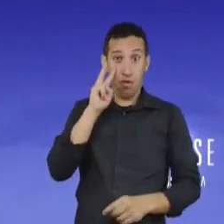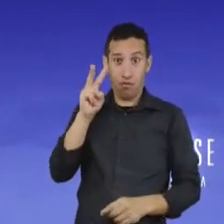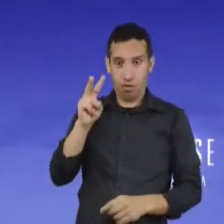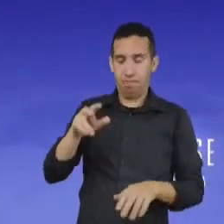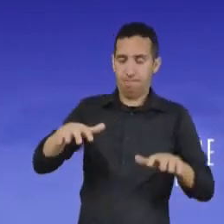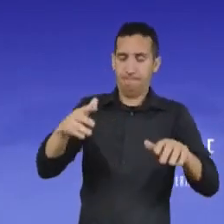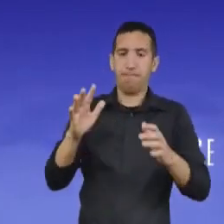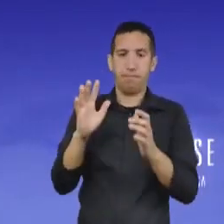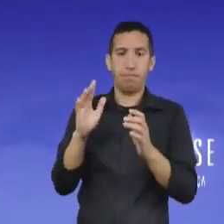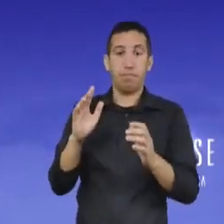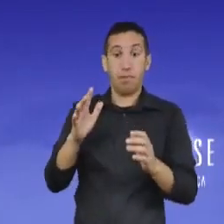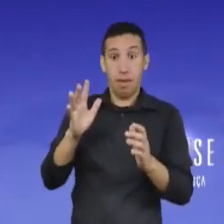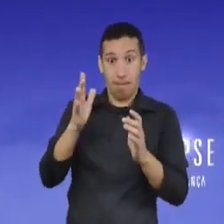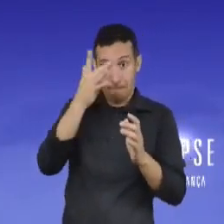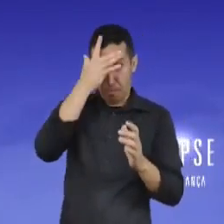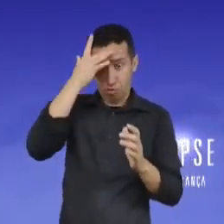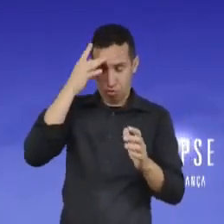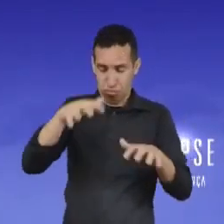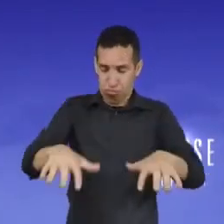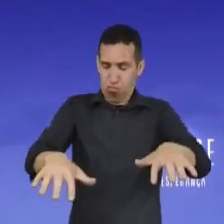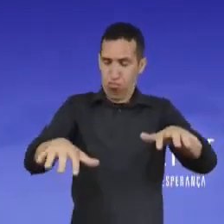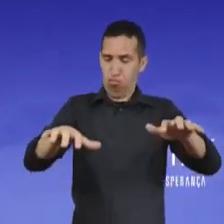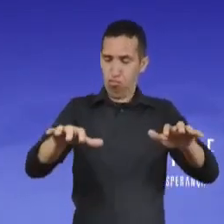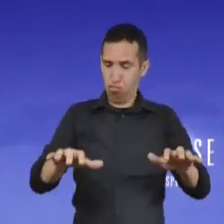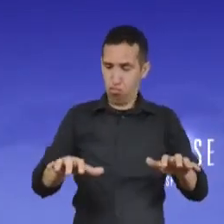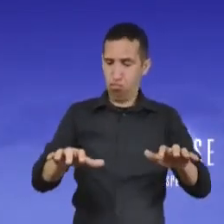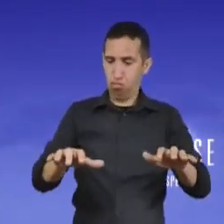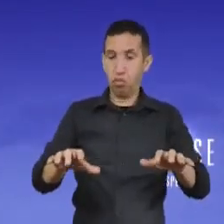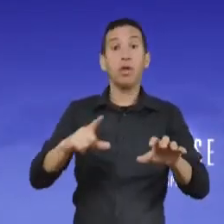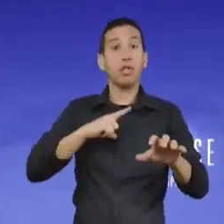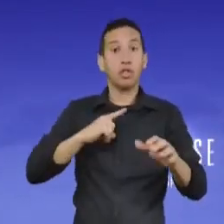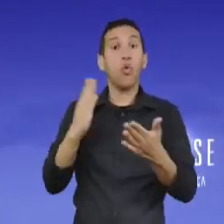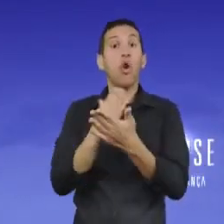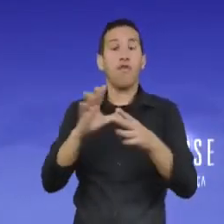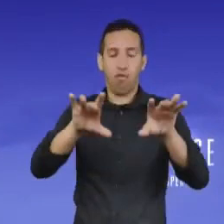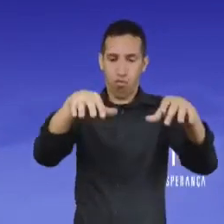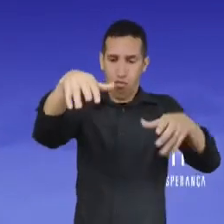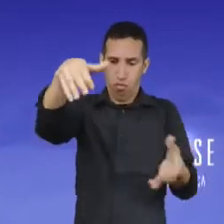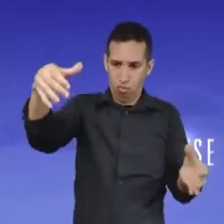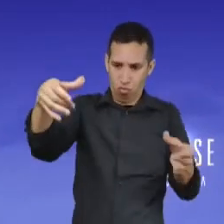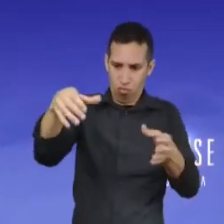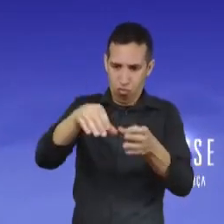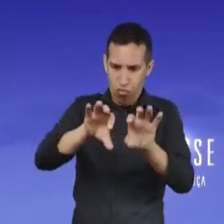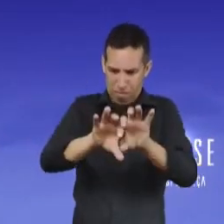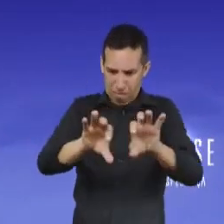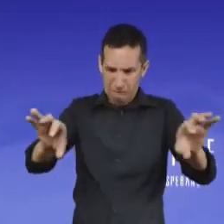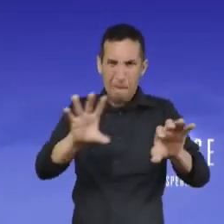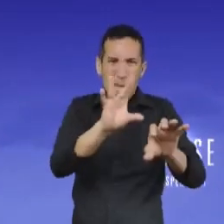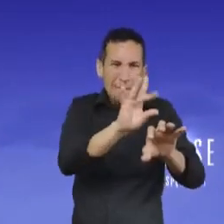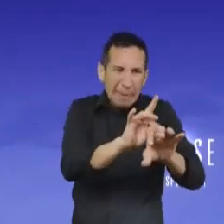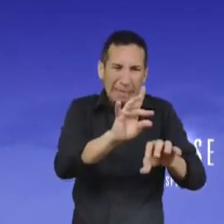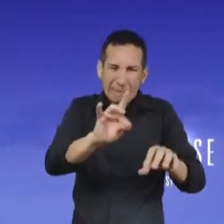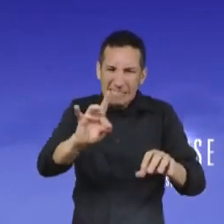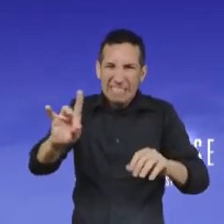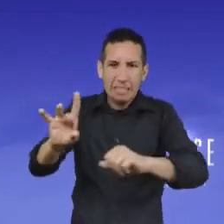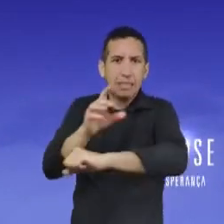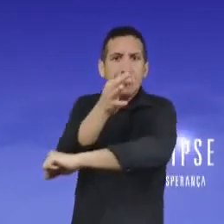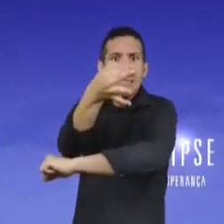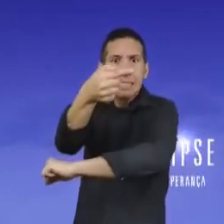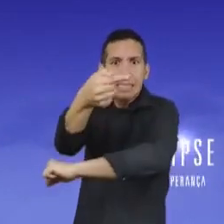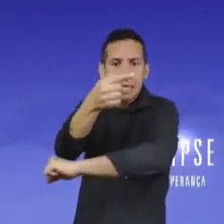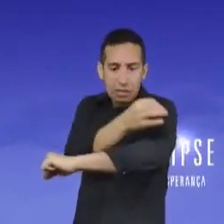vi na mão direita daquele que estava sentado no trono um livro escrito por dentro por fora de todo selado com sete selos